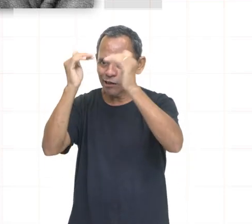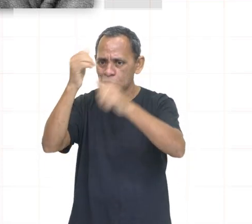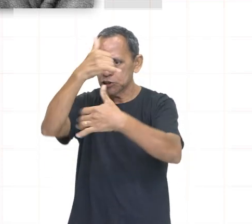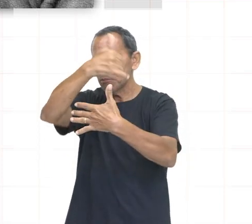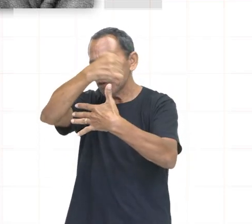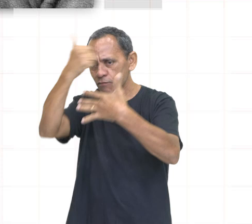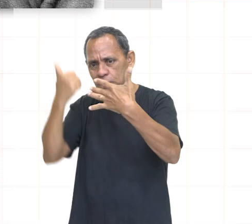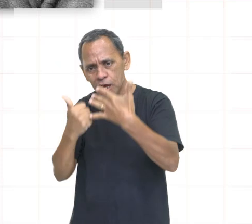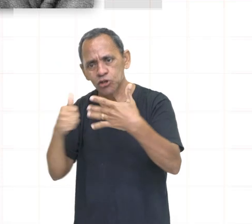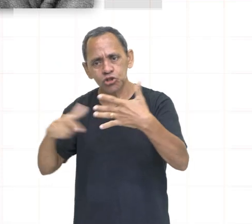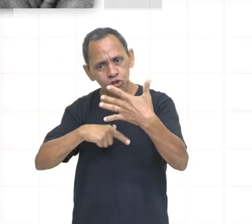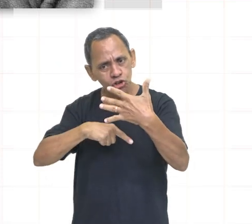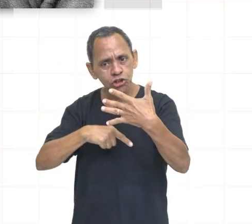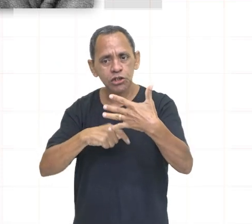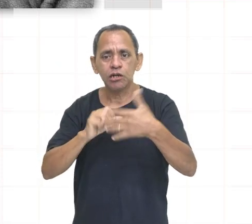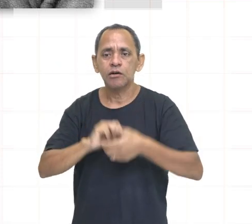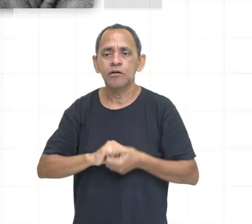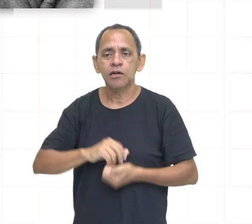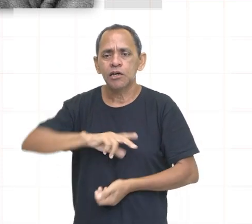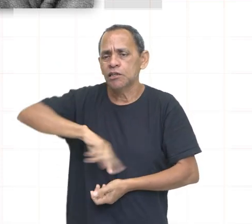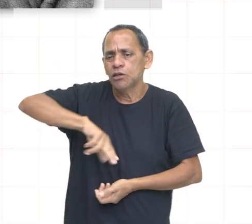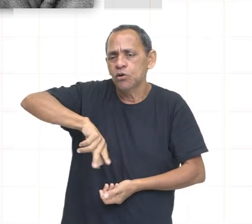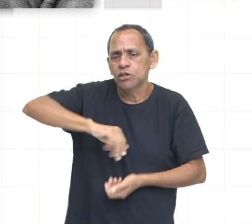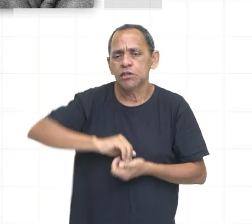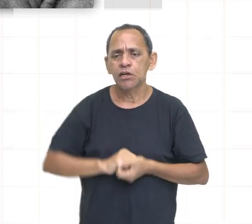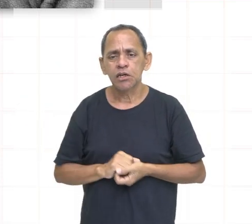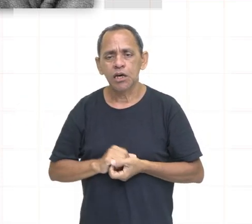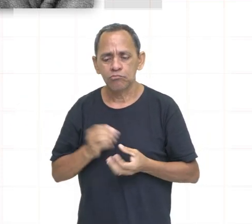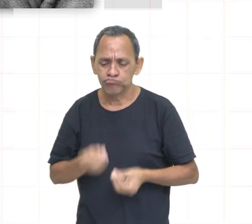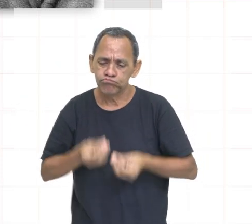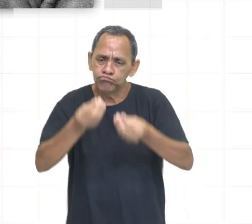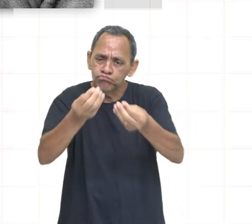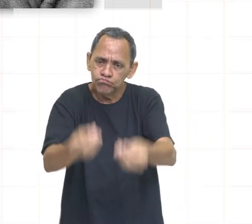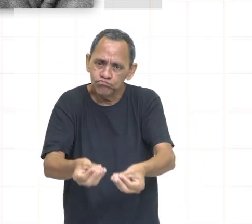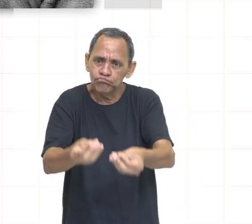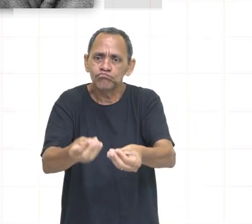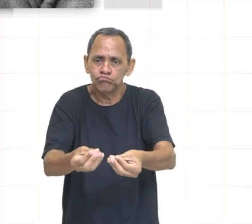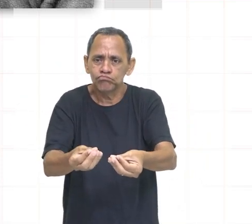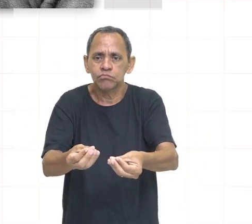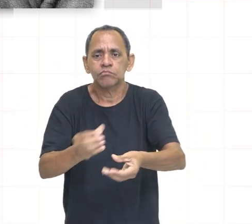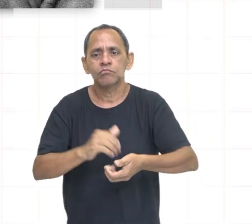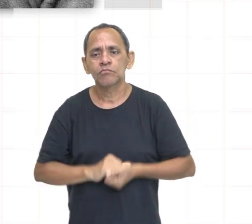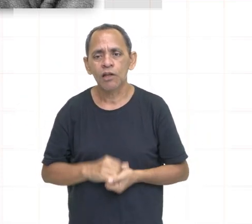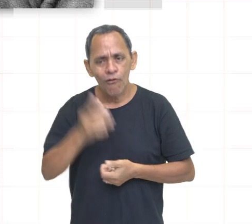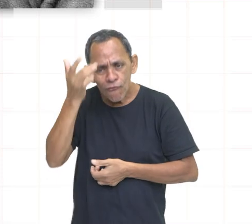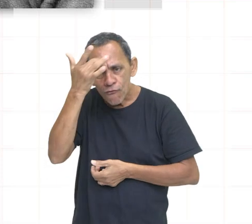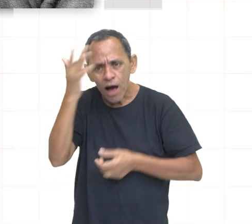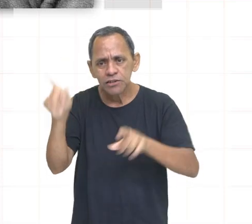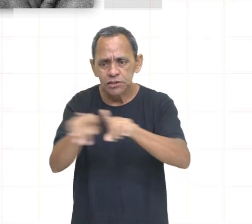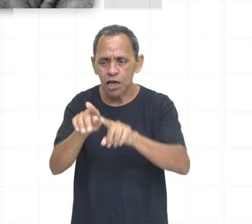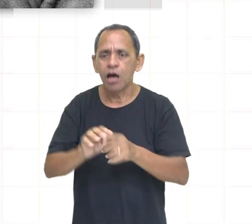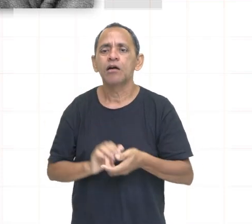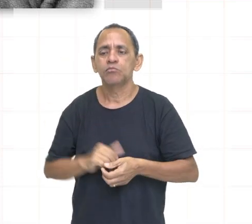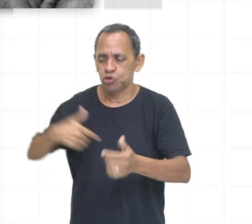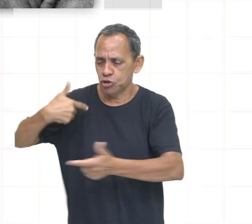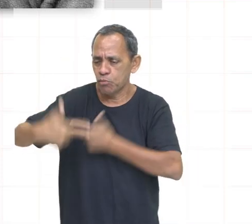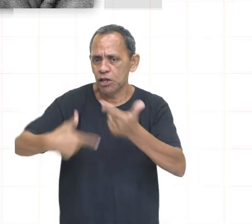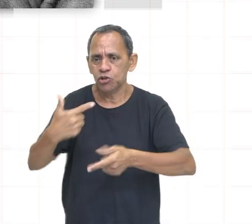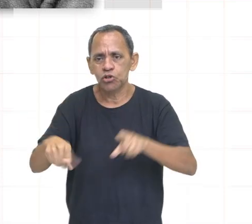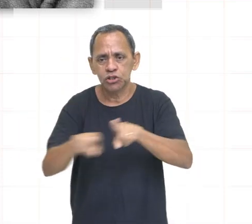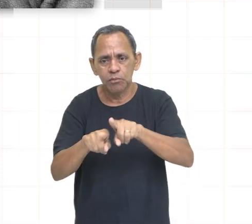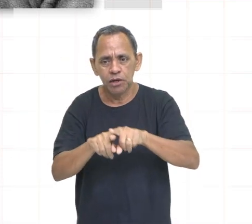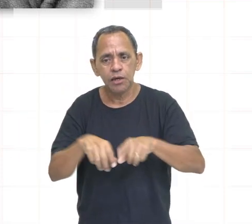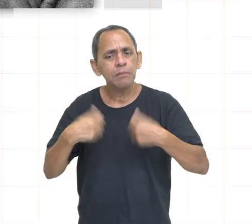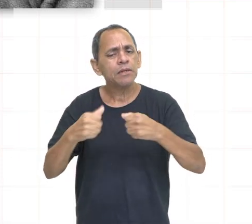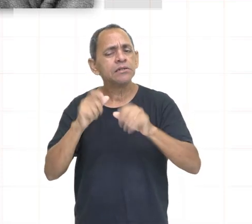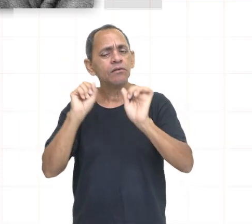classe privilegiada, não iria dar de bom grado os seus privilégios para a classe trabalhadora, que era